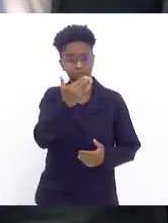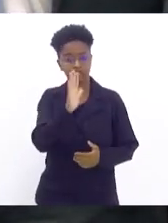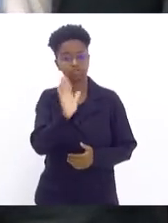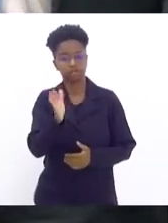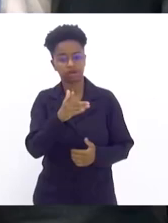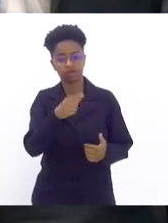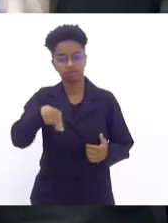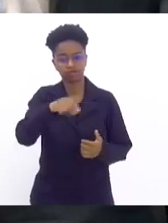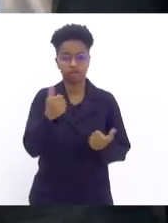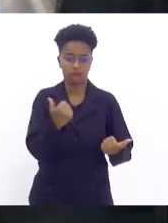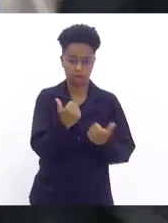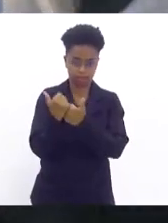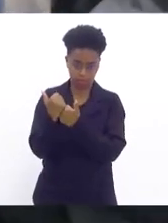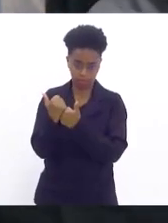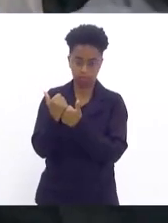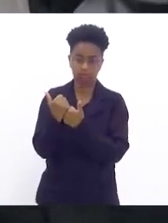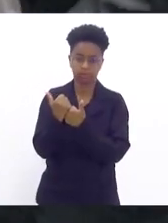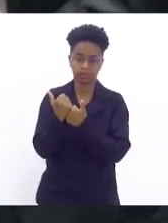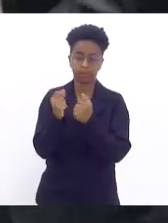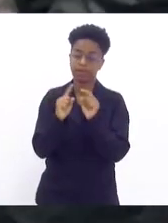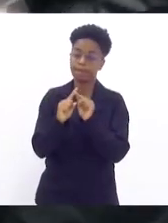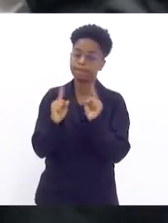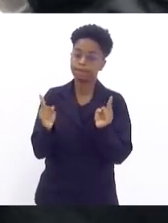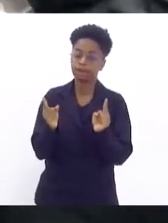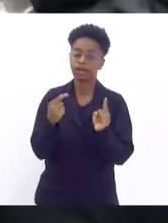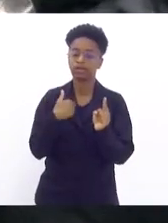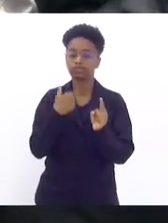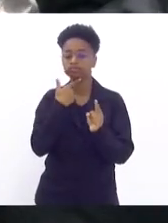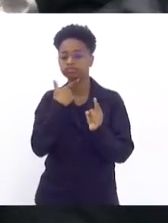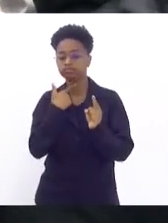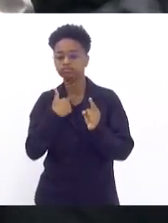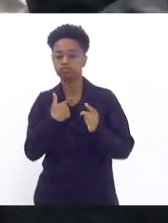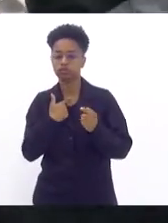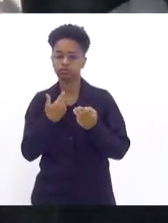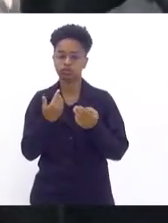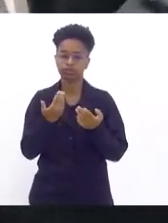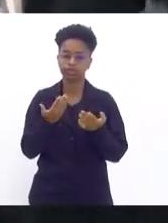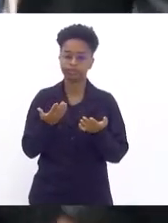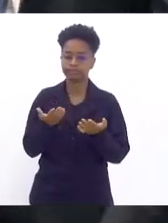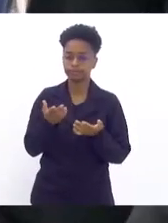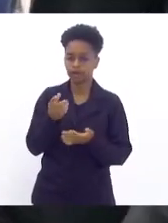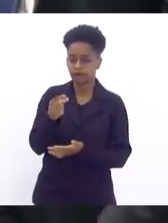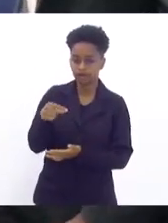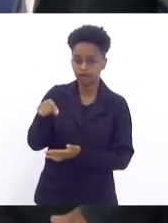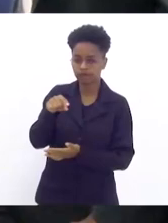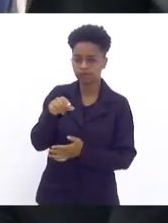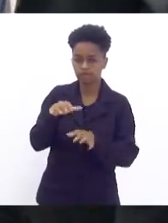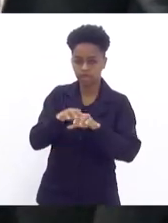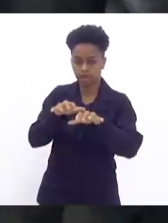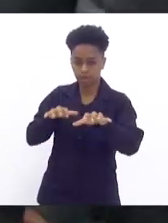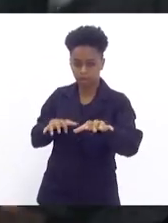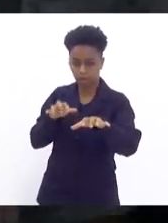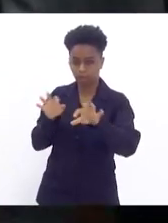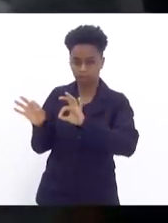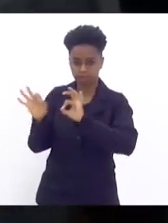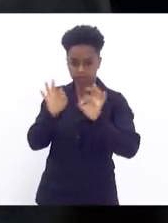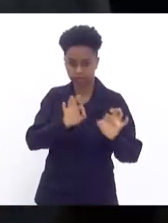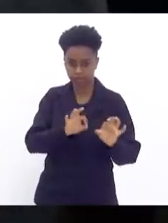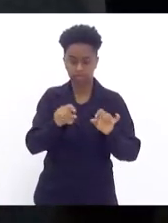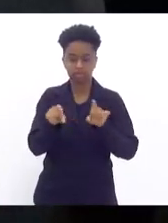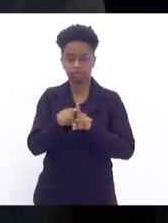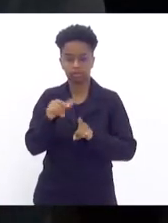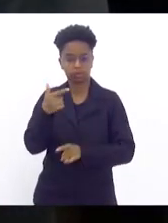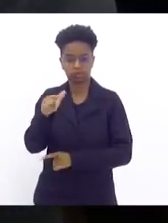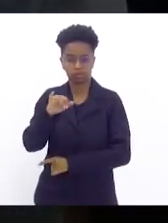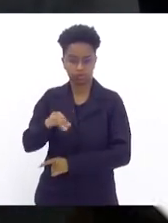alguns companheiros e companheiras aqui mas eu quero aqueles que estão via remoto aqueles que eu não